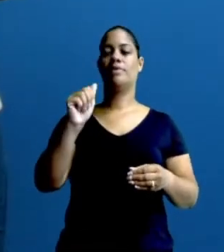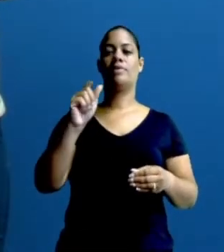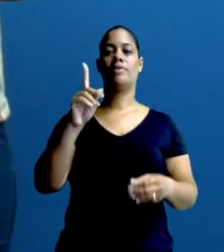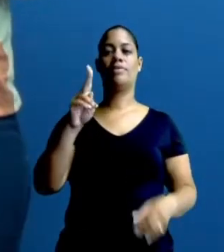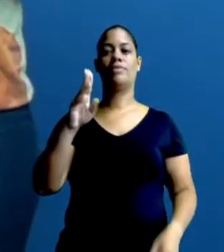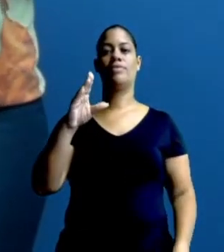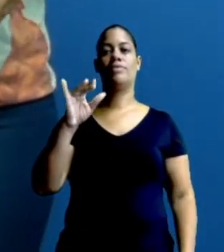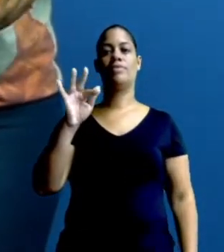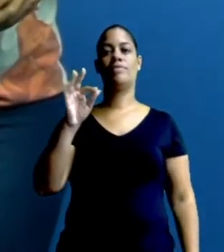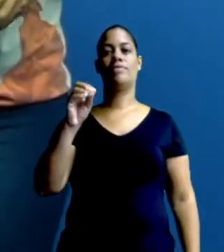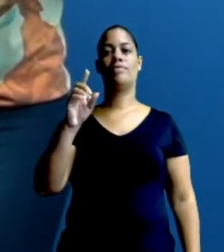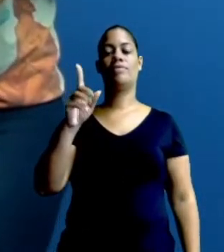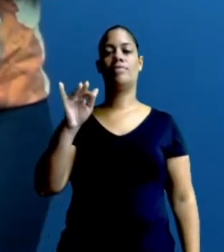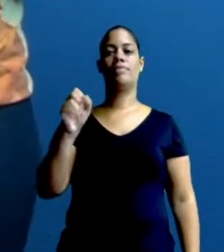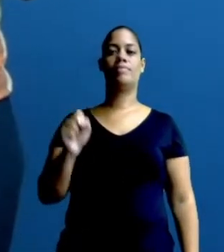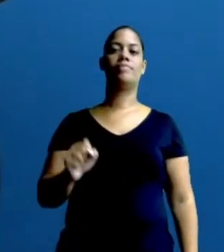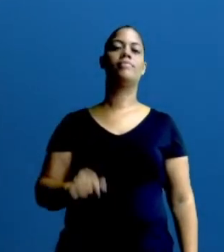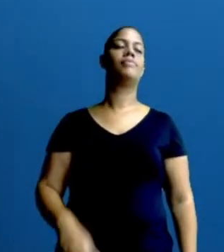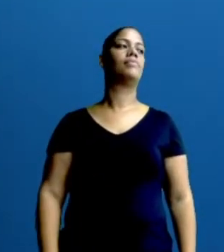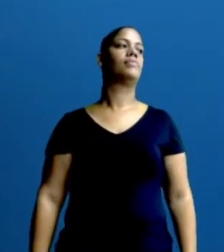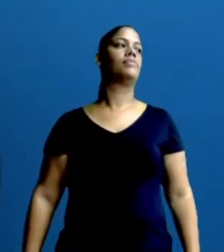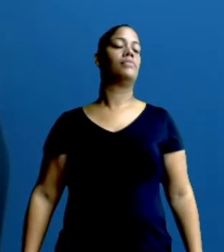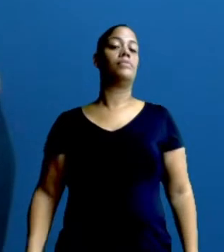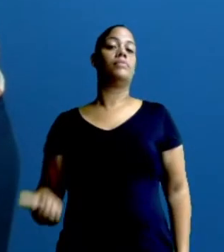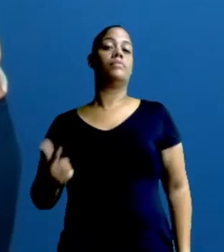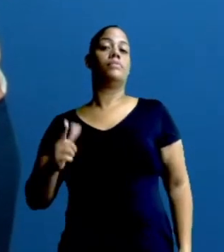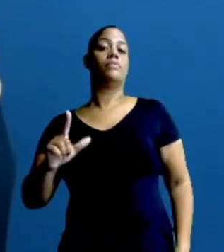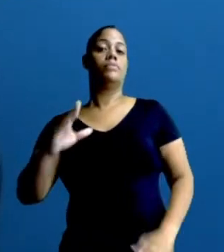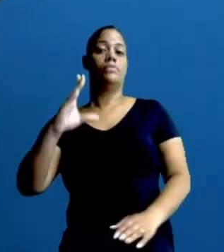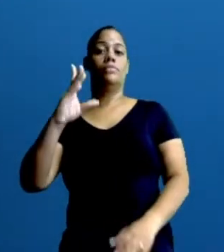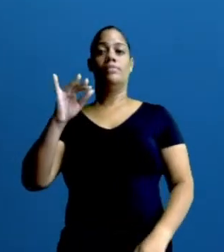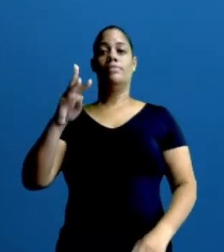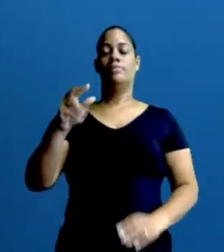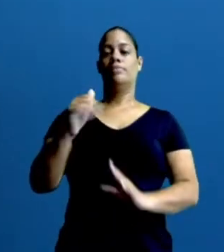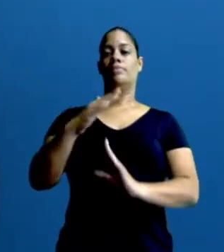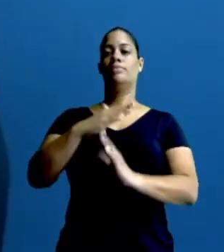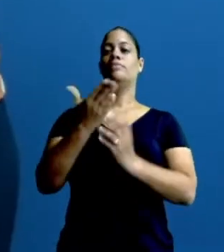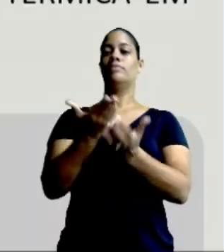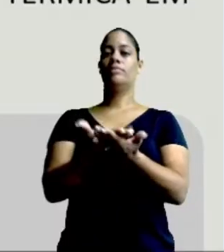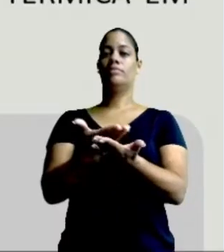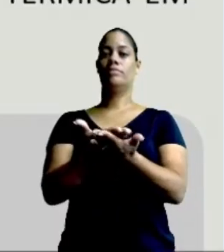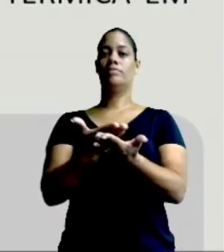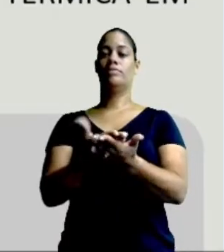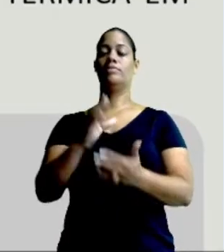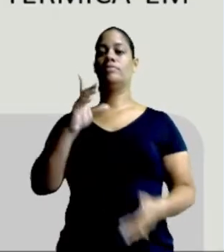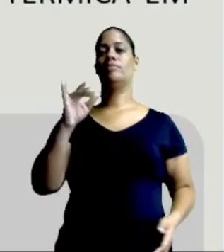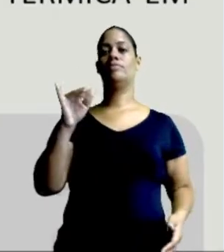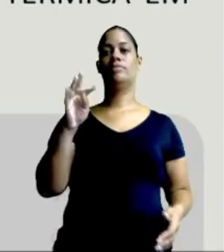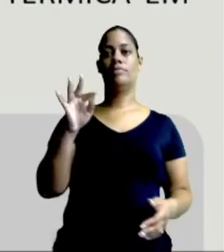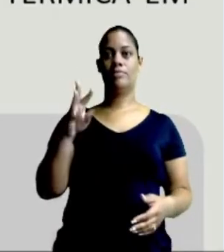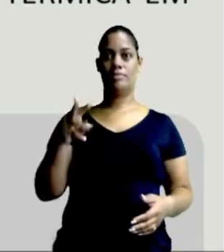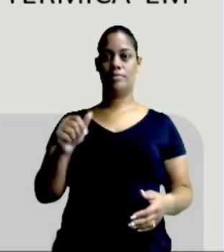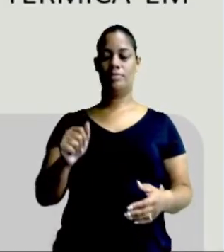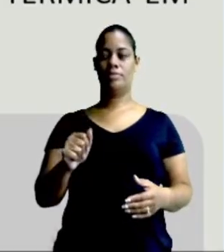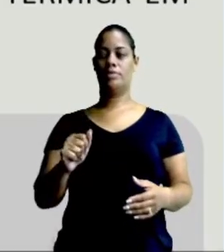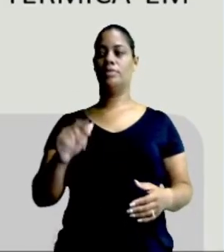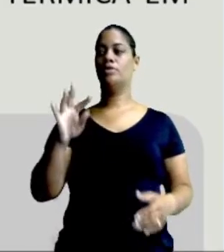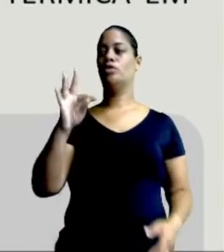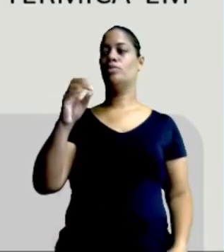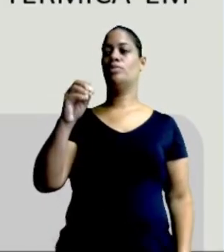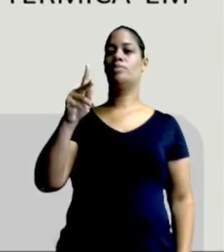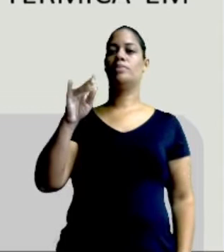Caducifólias. Bom, próximo clima que a gente vai falar aqui do nosso país é o clima tropical de